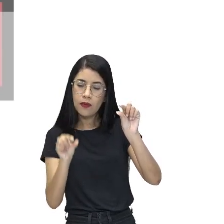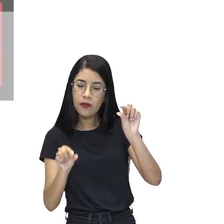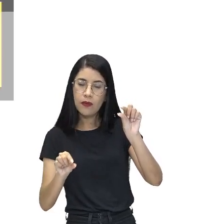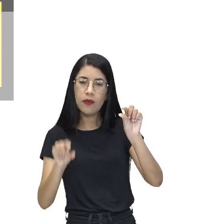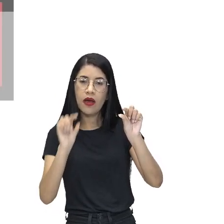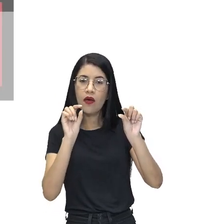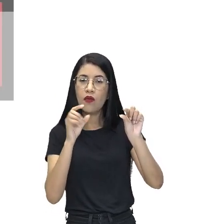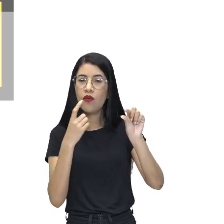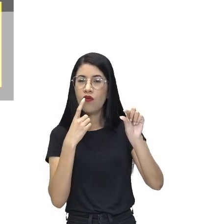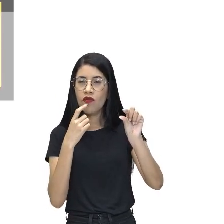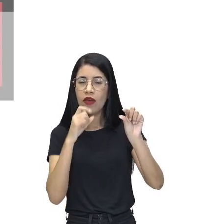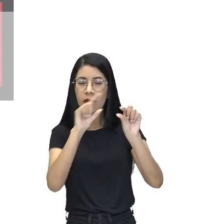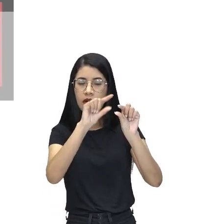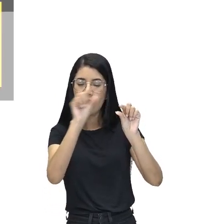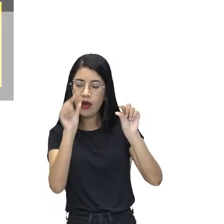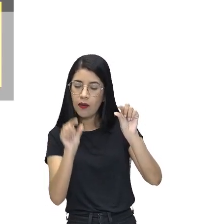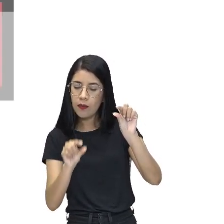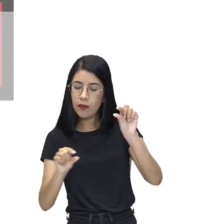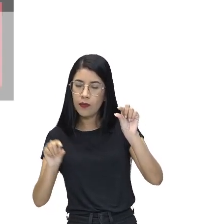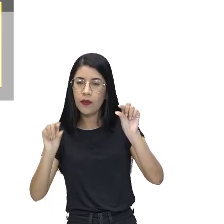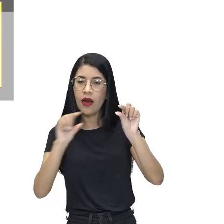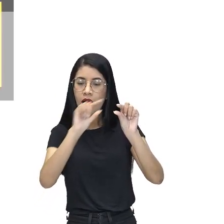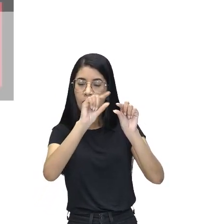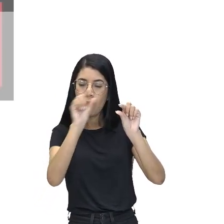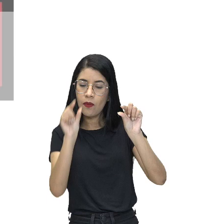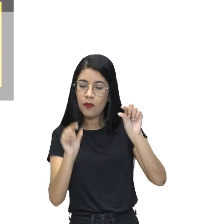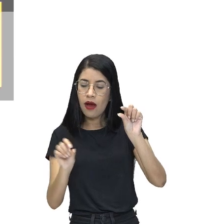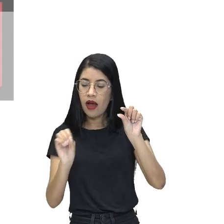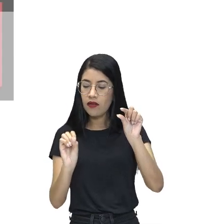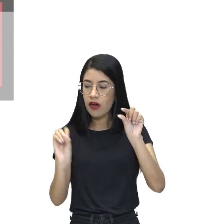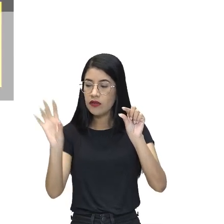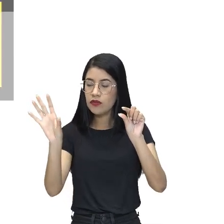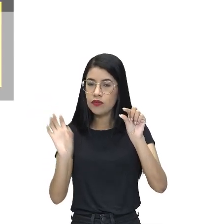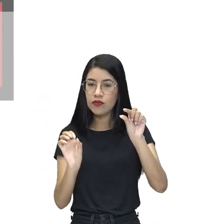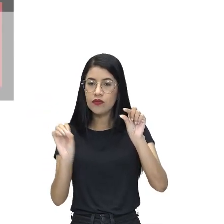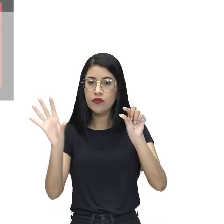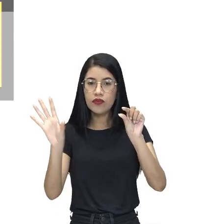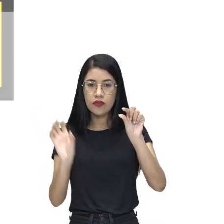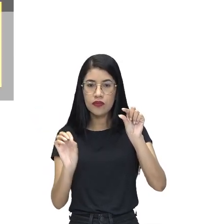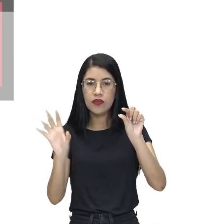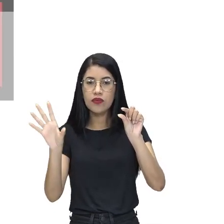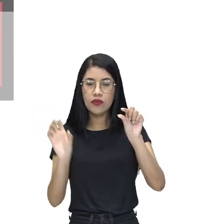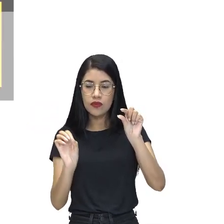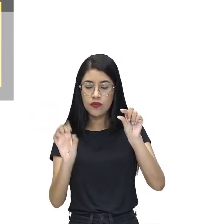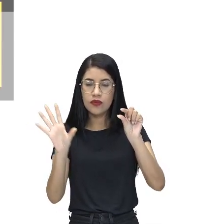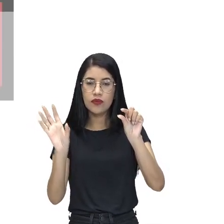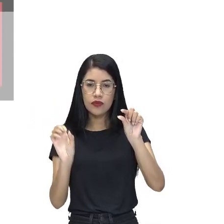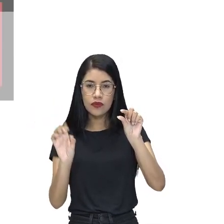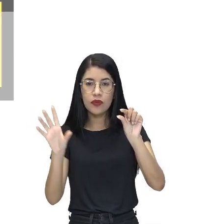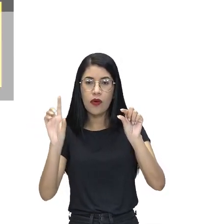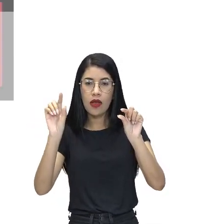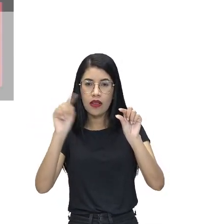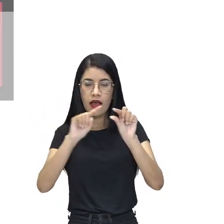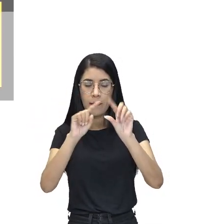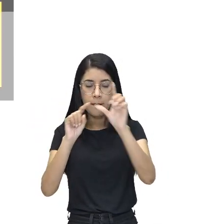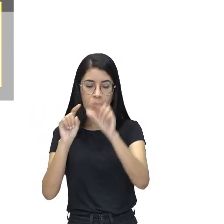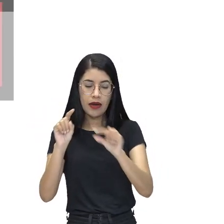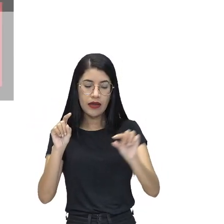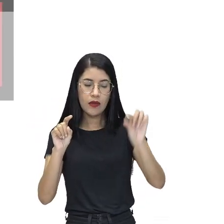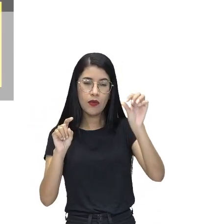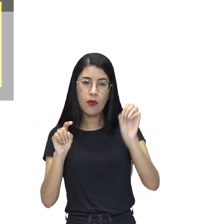era em excesso saía ali pelo o cano em branco, que está sendo eliminado para o meio externo,